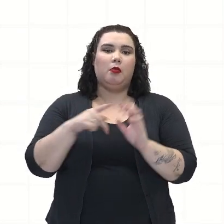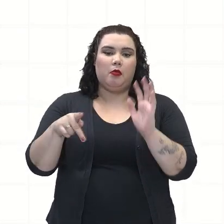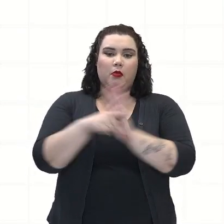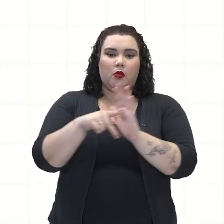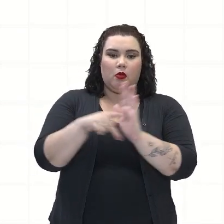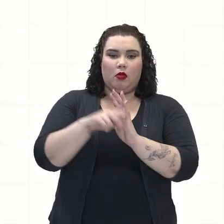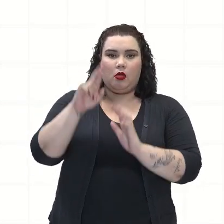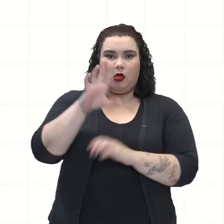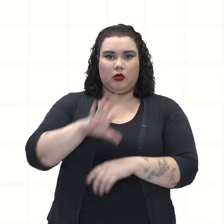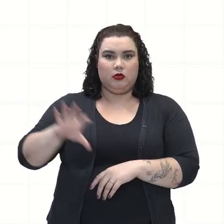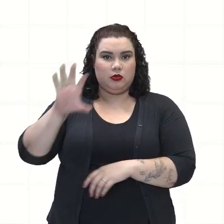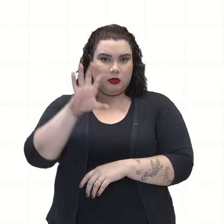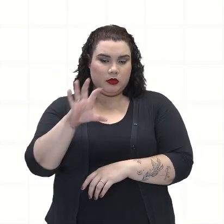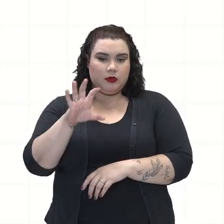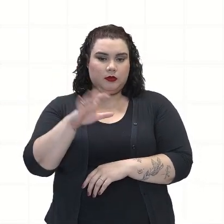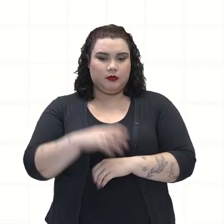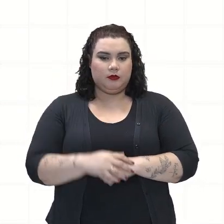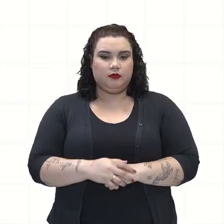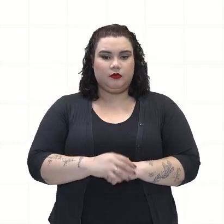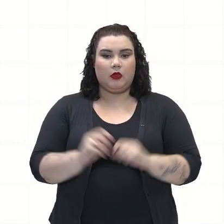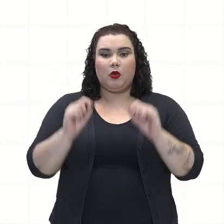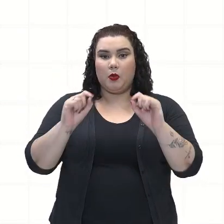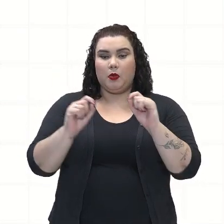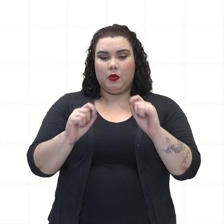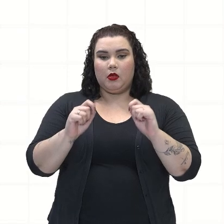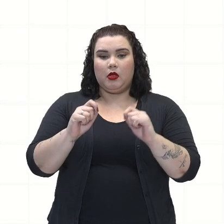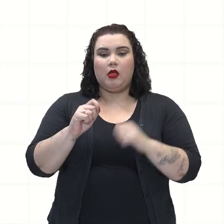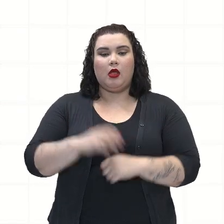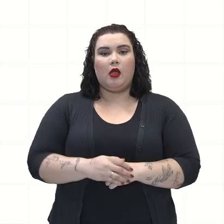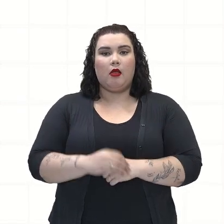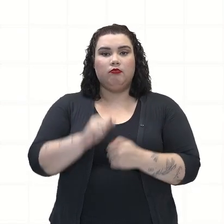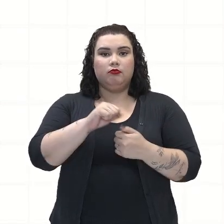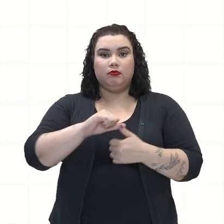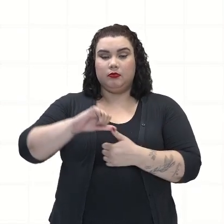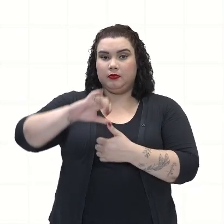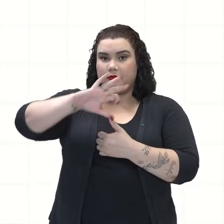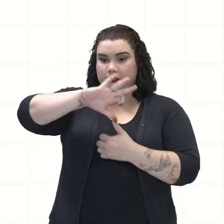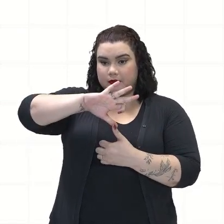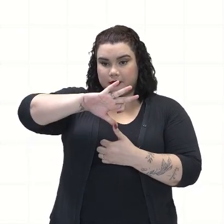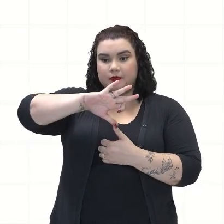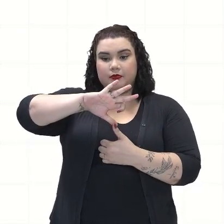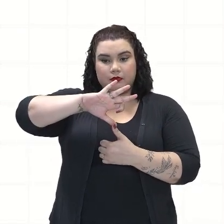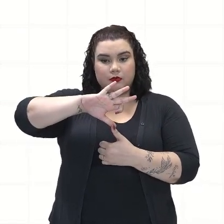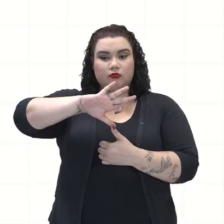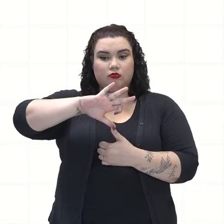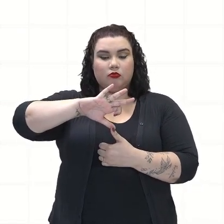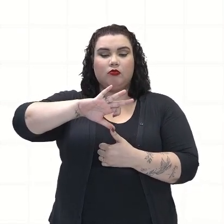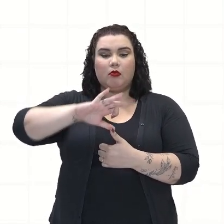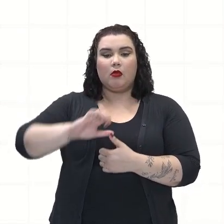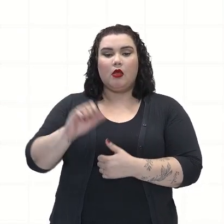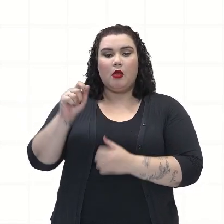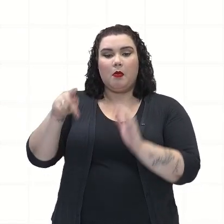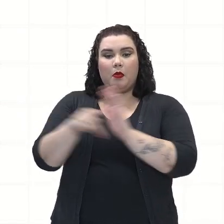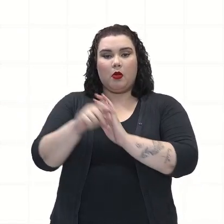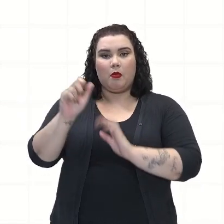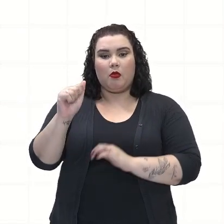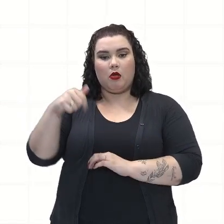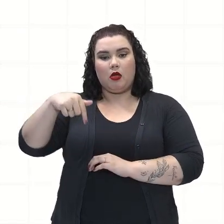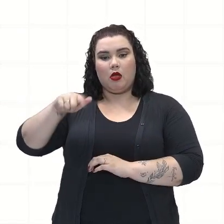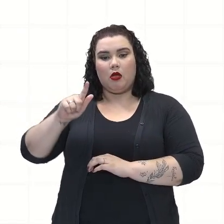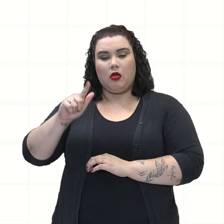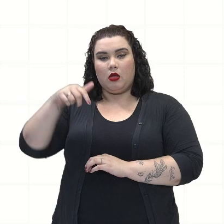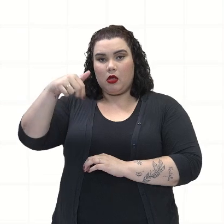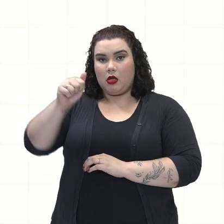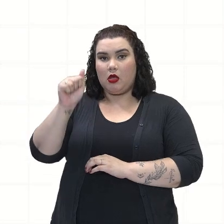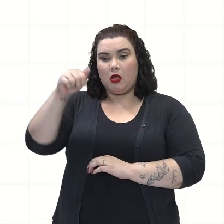continente americano em duas partes. A chamada América Anglo-Saxônica, de colonização predominantemente inglesa, tá bom? Que é